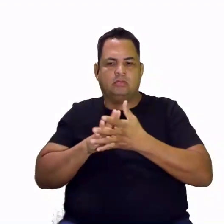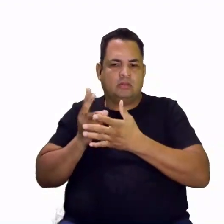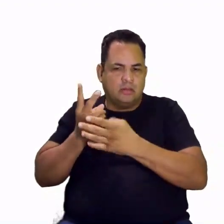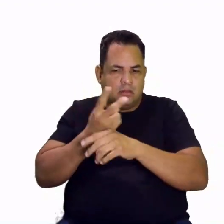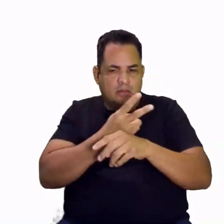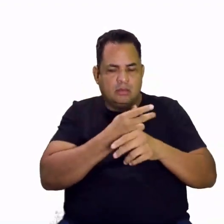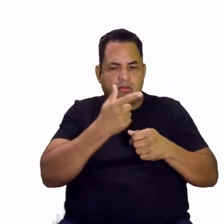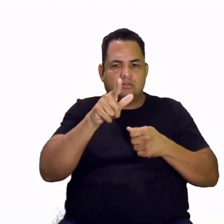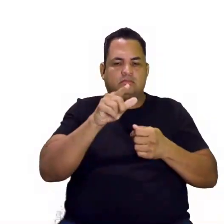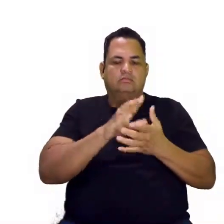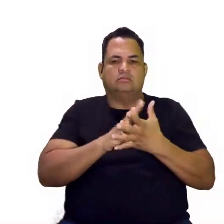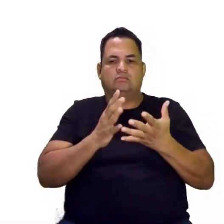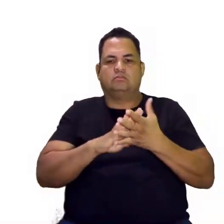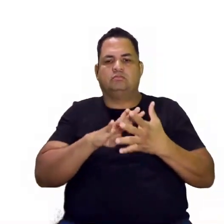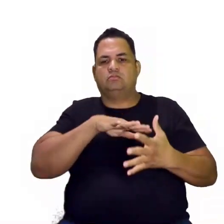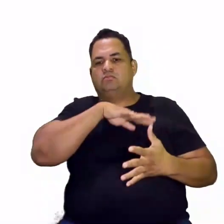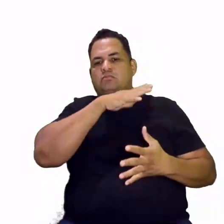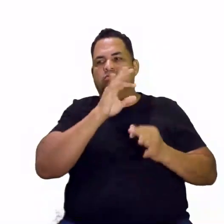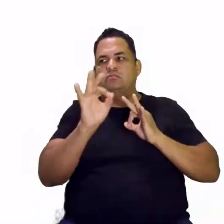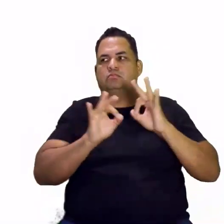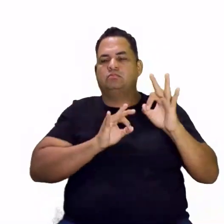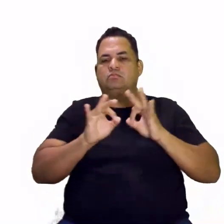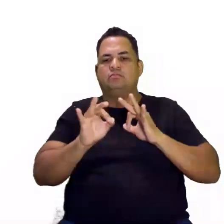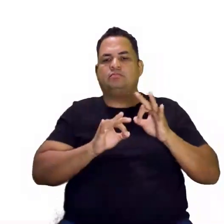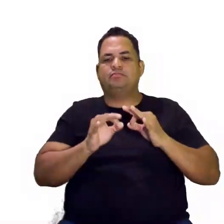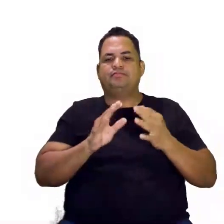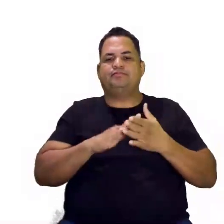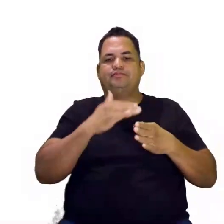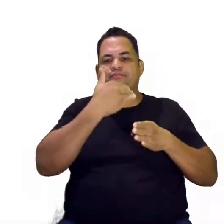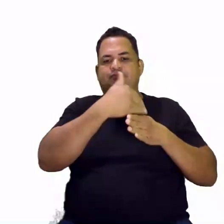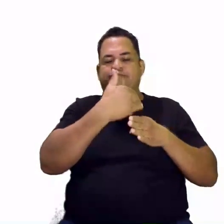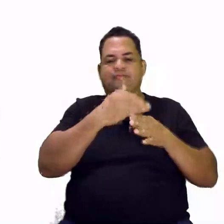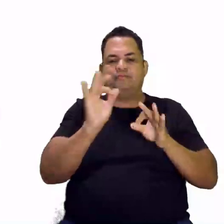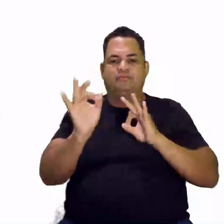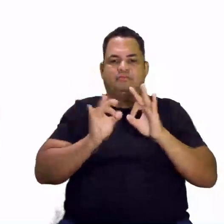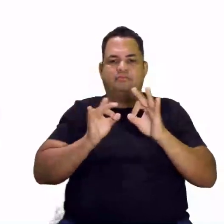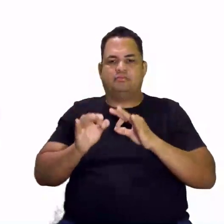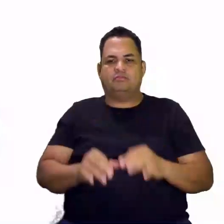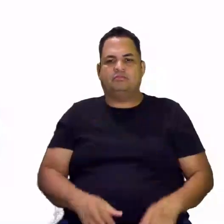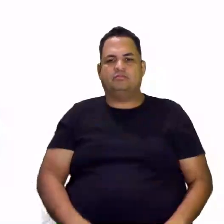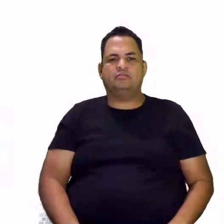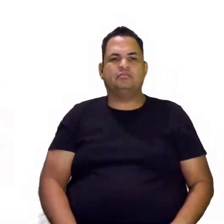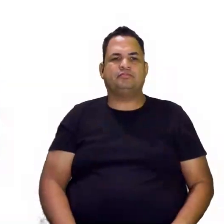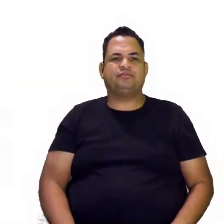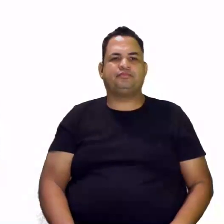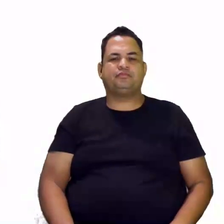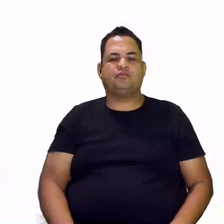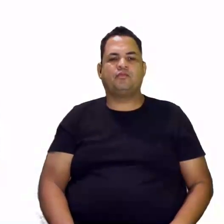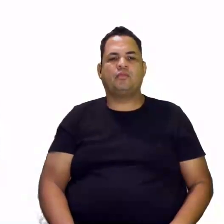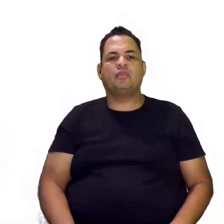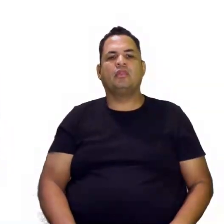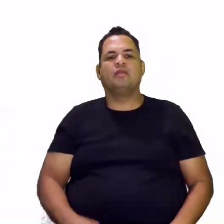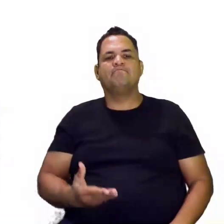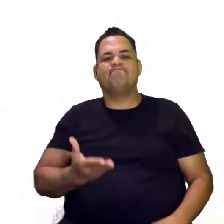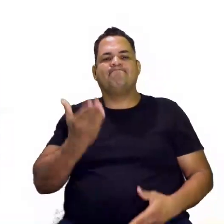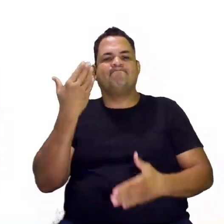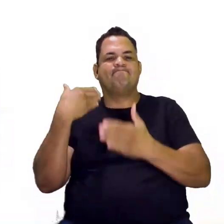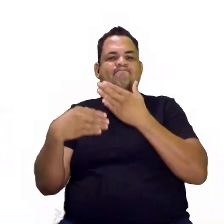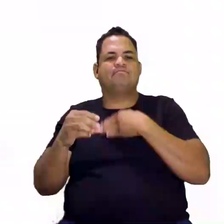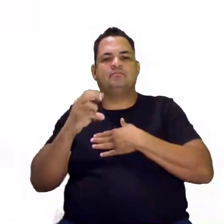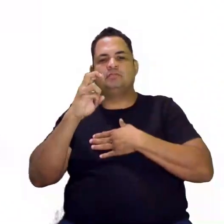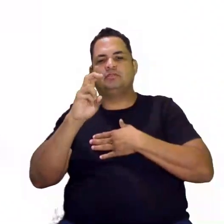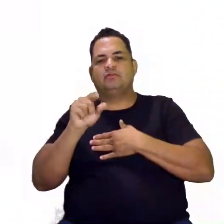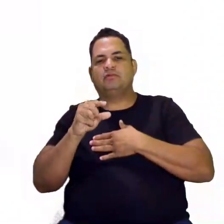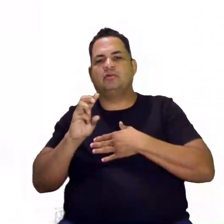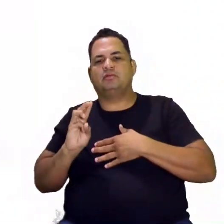outros animais e para construir alguma coisa também. Começavam a manipular, tá? Há cerca de 5,4